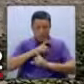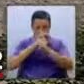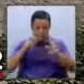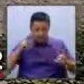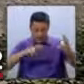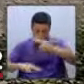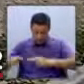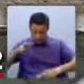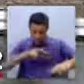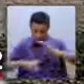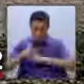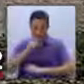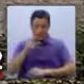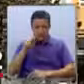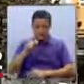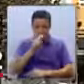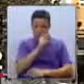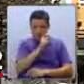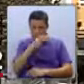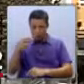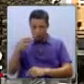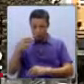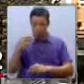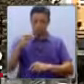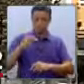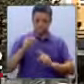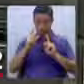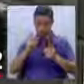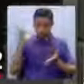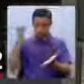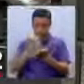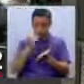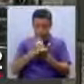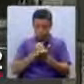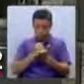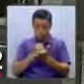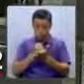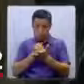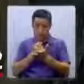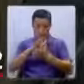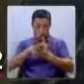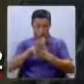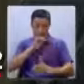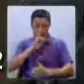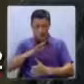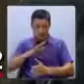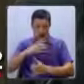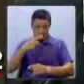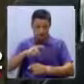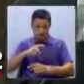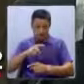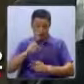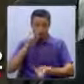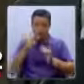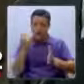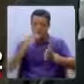de quase 6 mil euros. O registro na Conservatória Predial de Lisboa, a que o Correio da Manhã teve acesso, não indica, no entanto, a que imposto